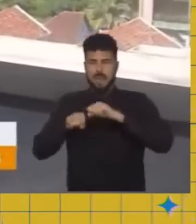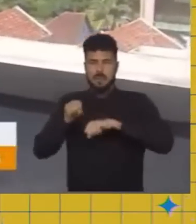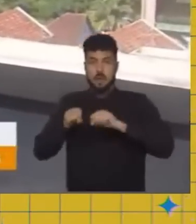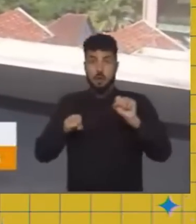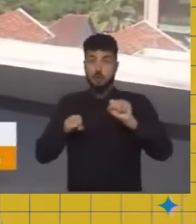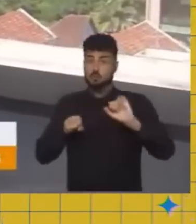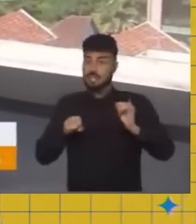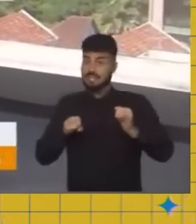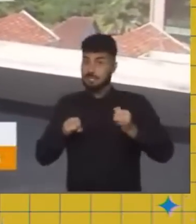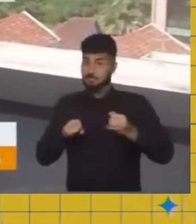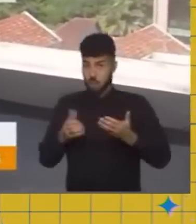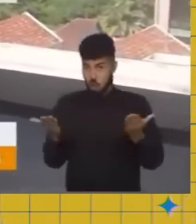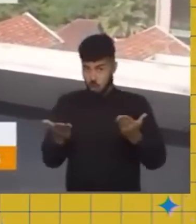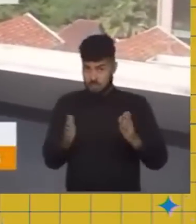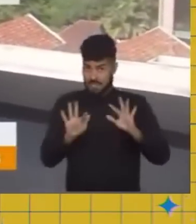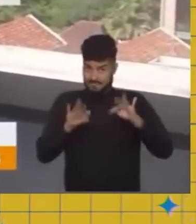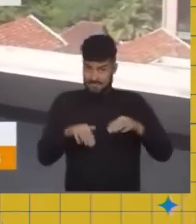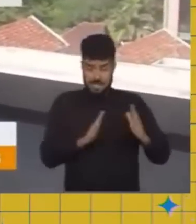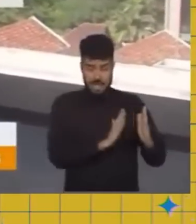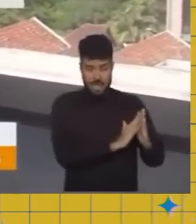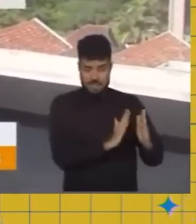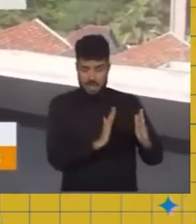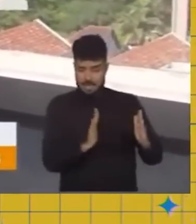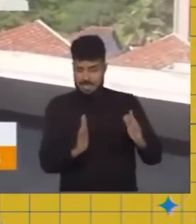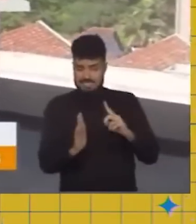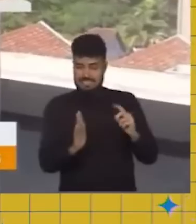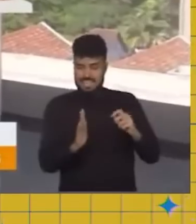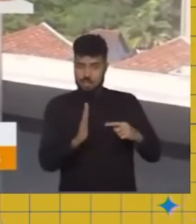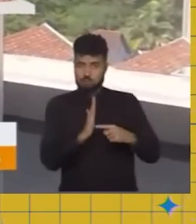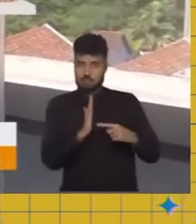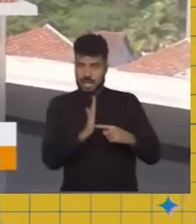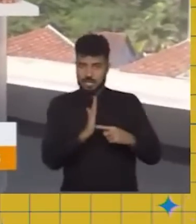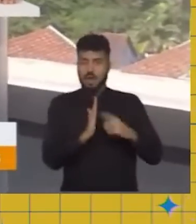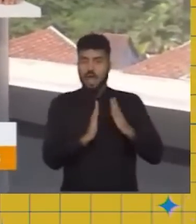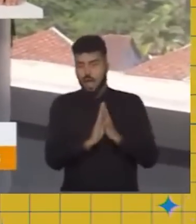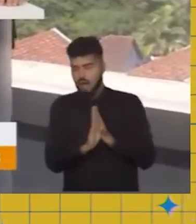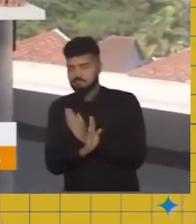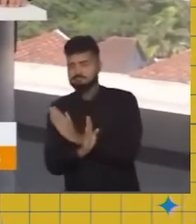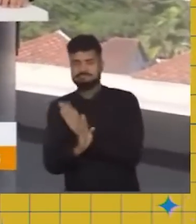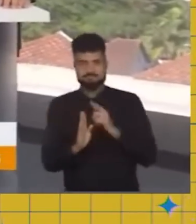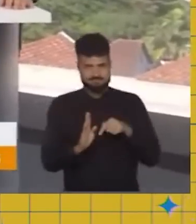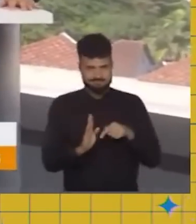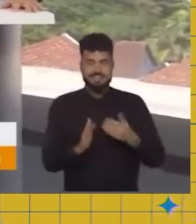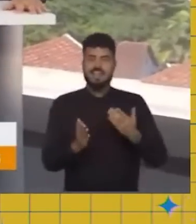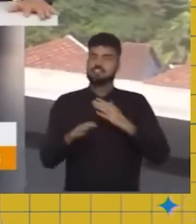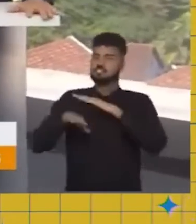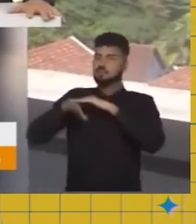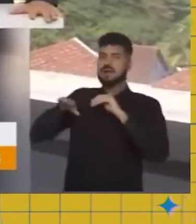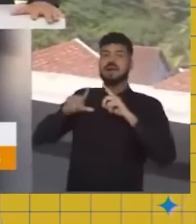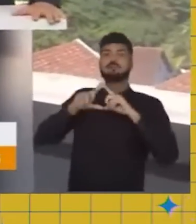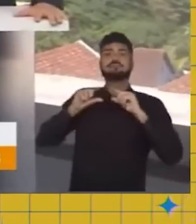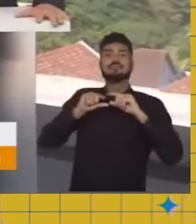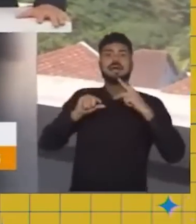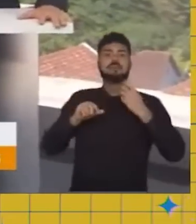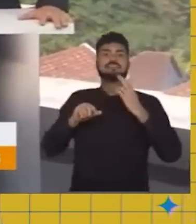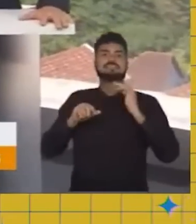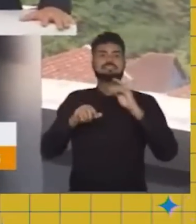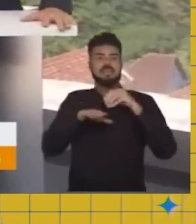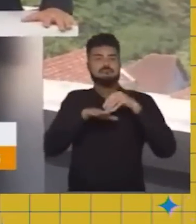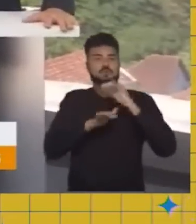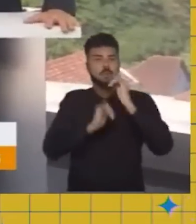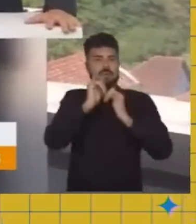hoje a análise dos primeiros 100 denunciados. Vamos à Brasília conversar ao vivo com a Patrícia Maia, que traz outras